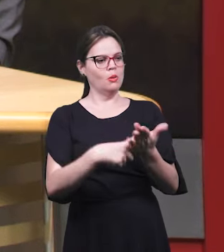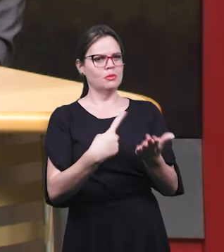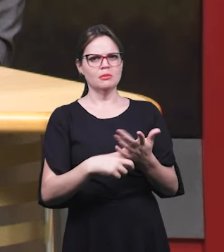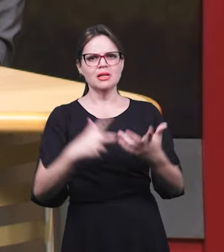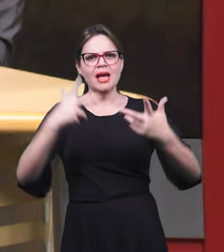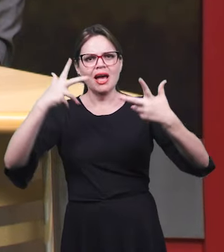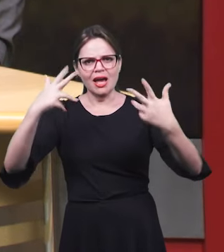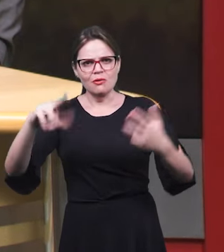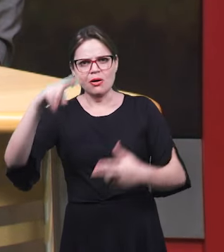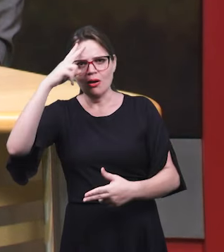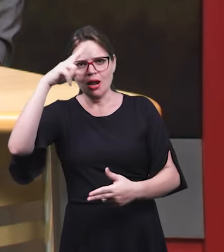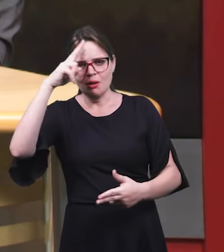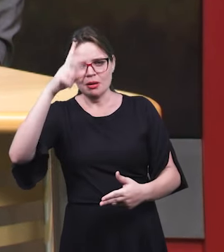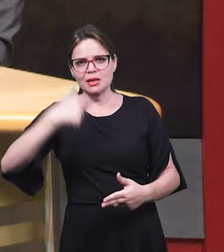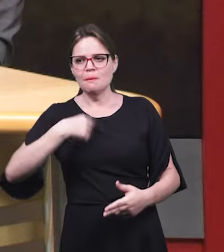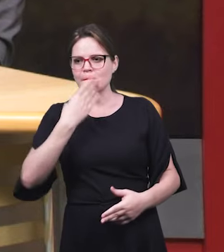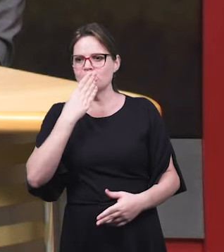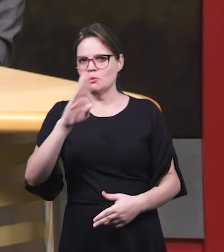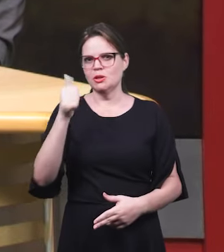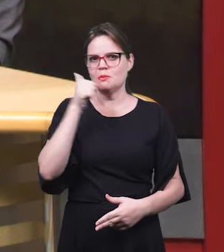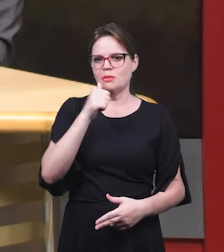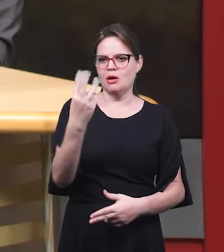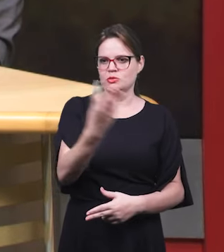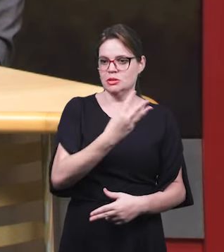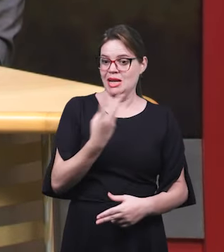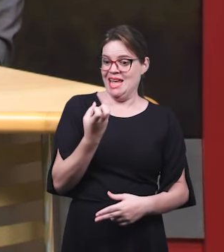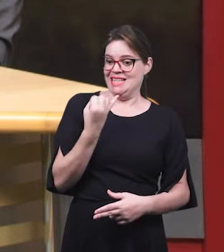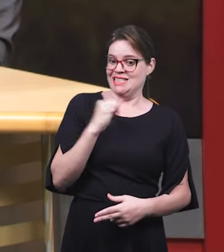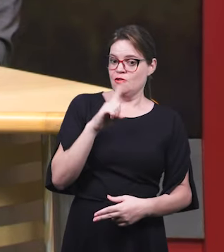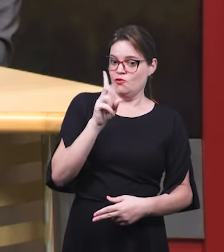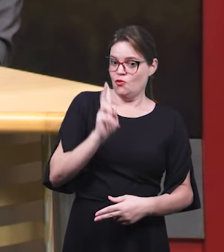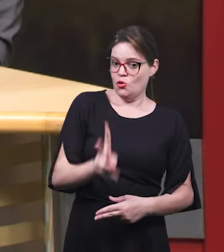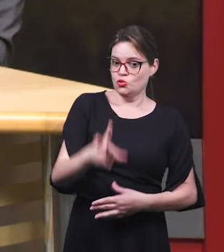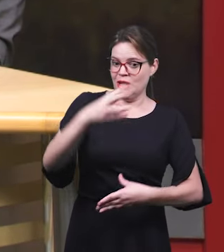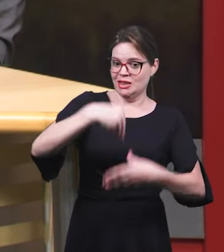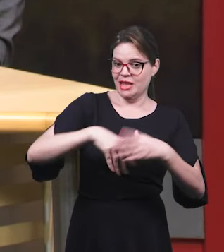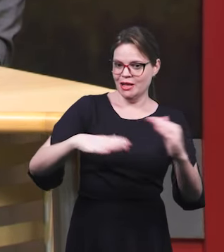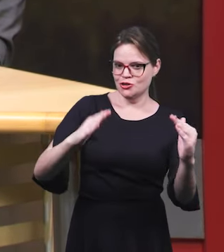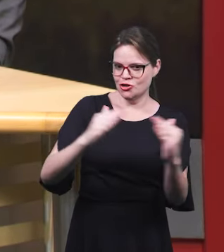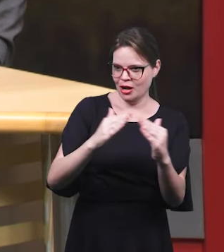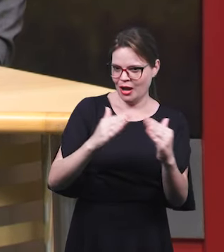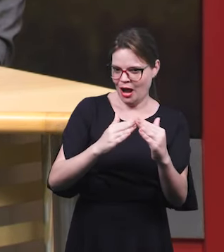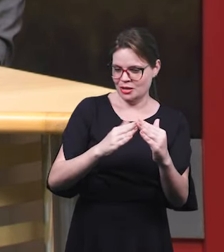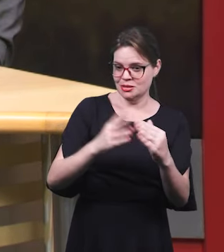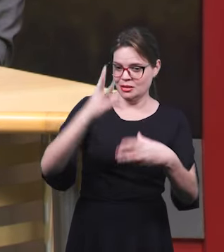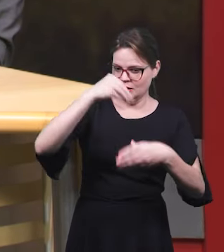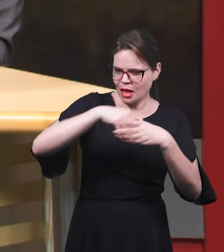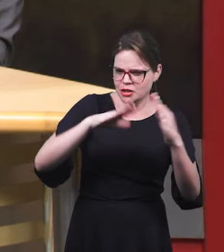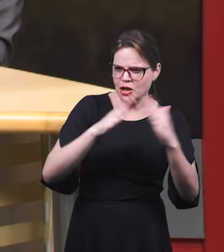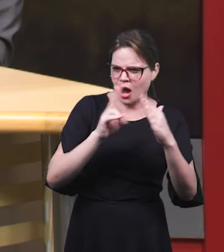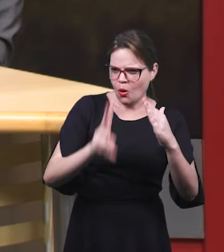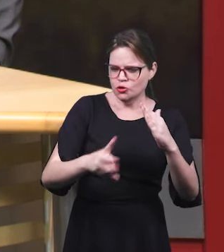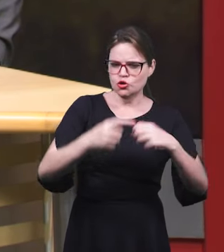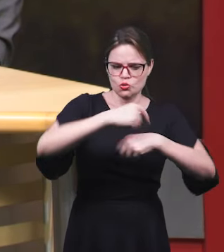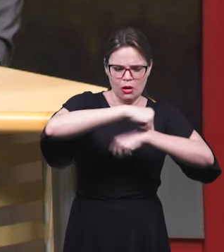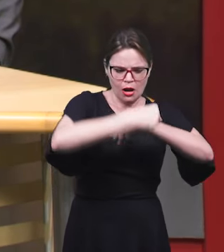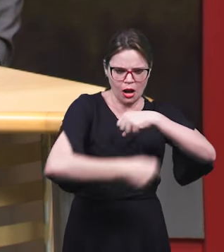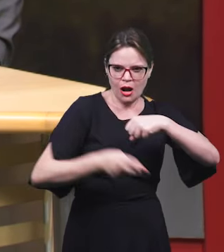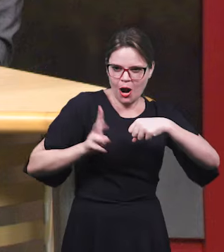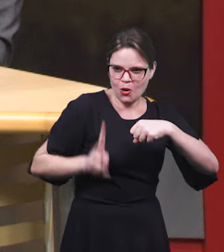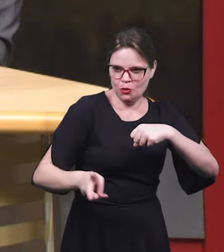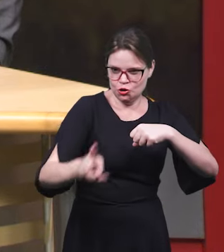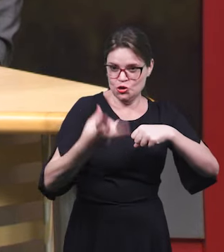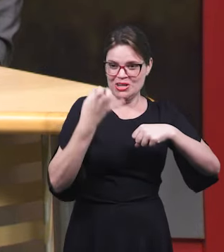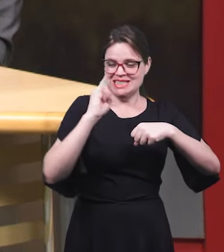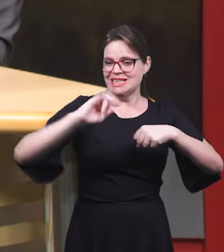Senhor. Compromisso Então, do o Senhor. lar daquele que tem a bênção do Senhor, que tem a presença do Senhor, não